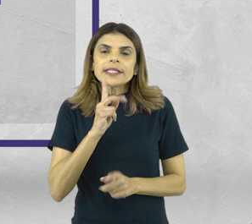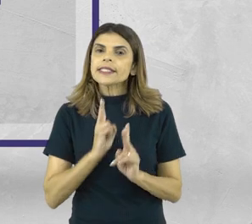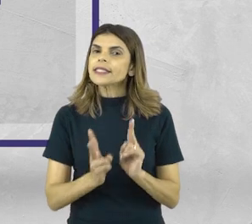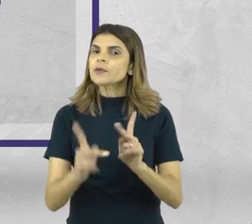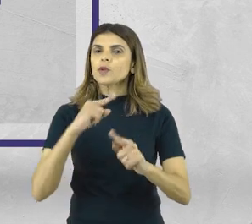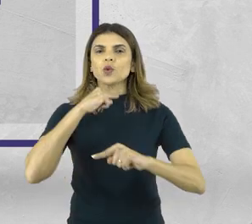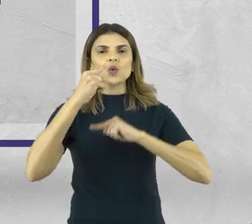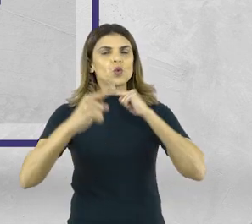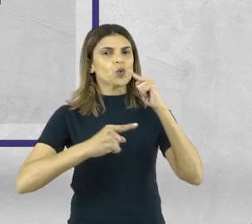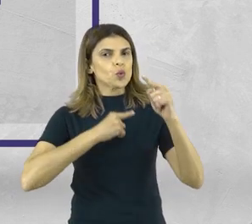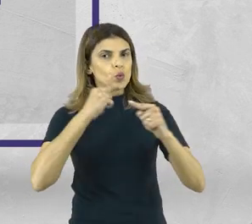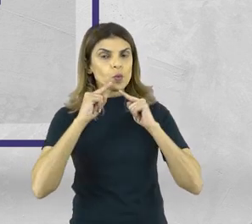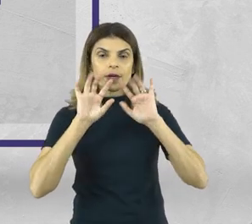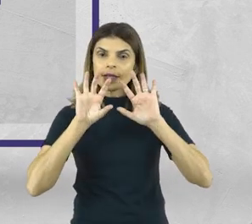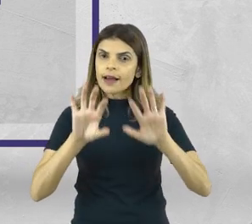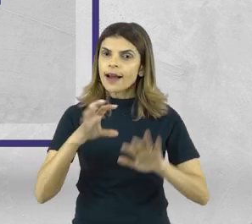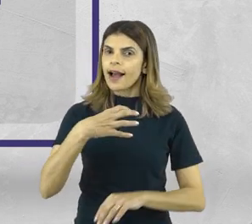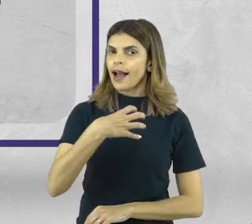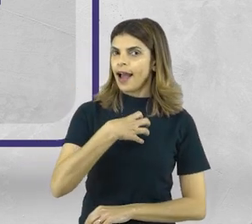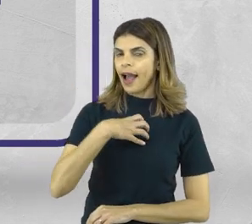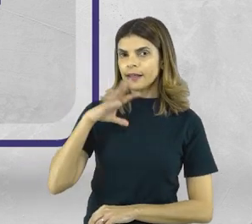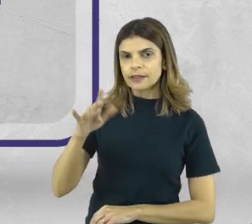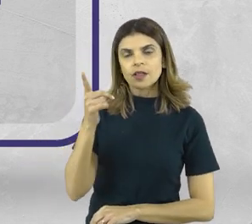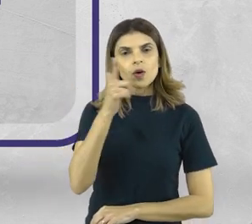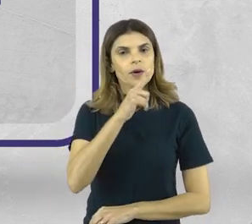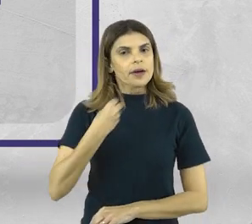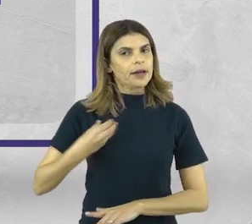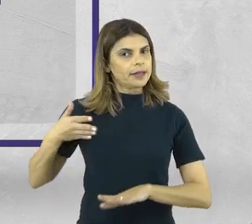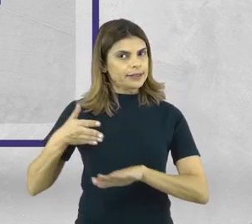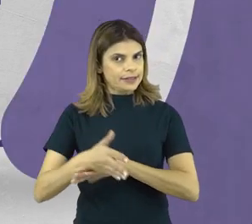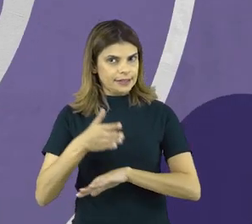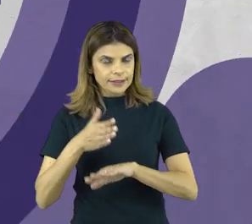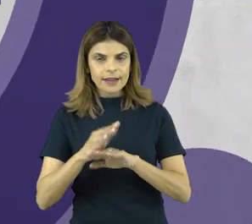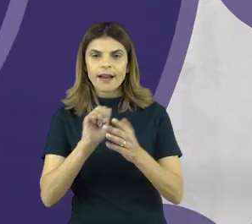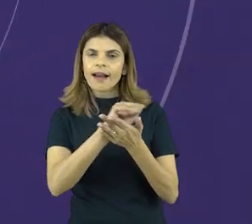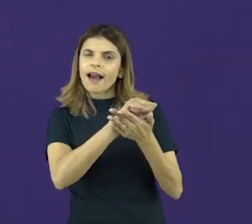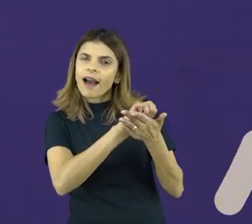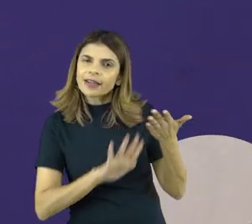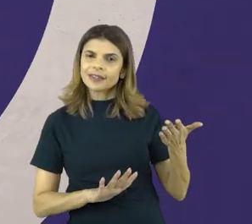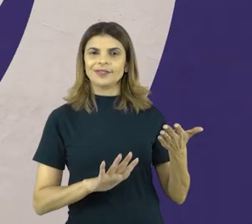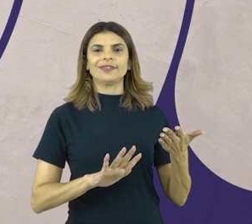são sanadas desta forma e agiliza sua participação nas atividades.